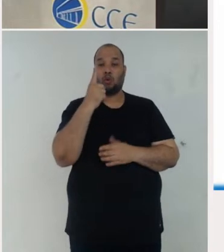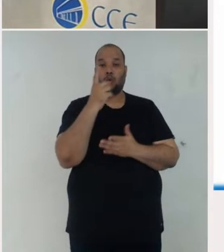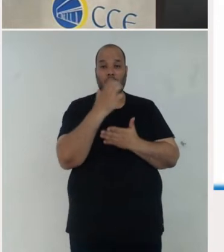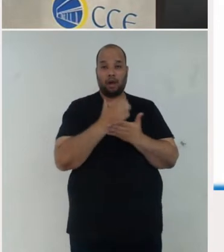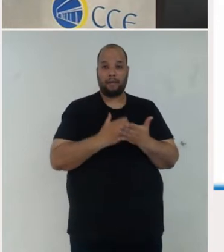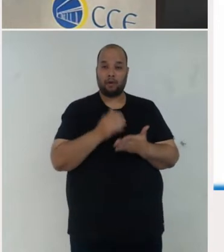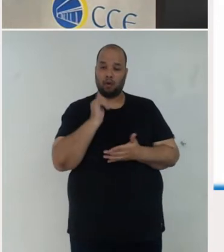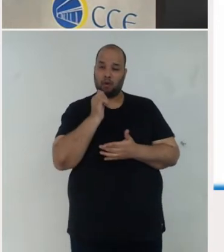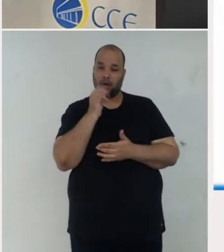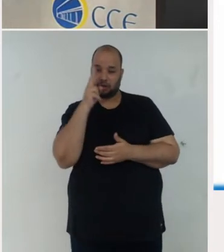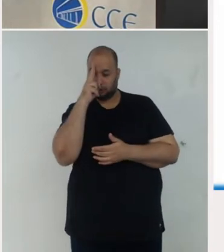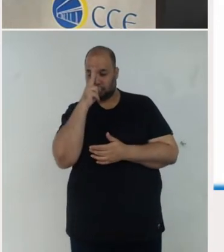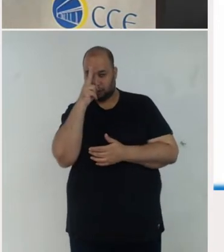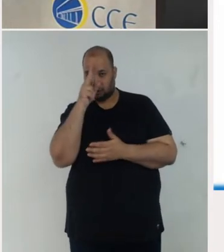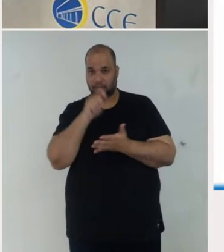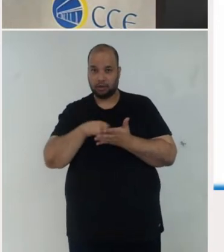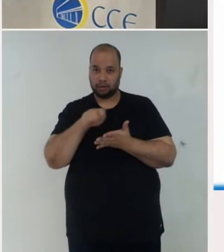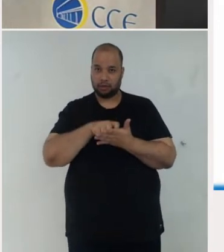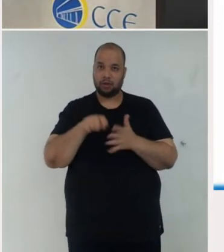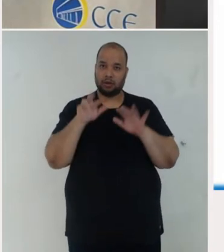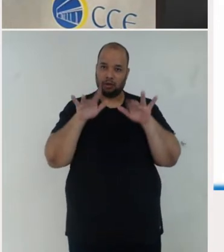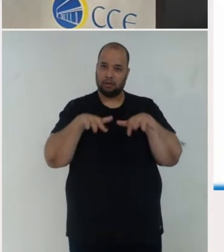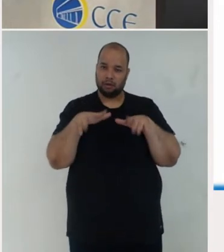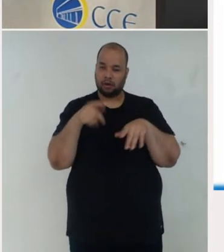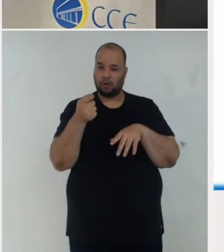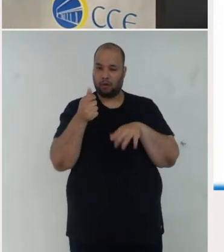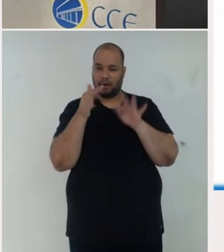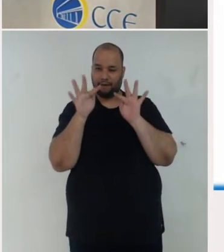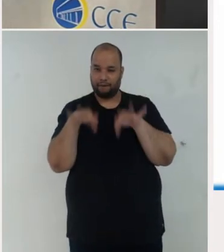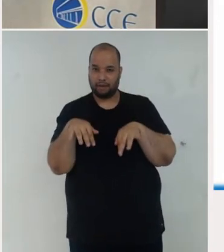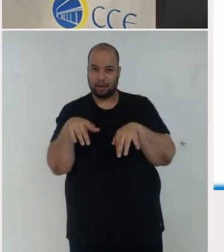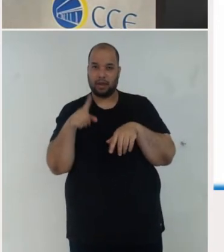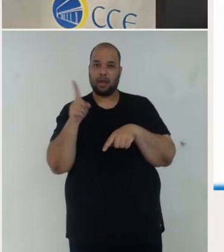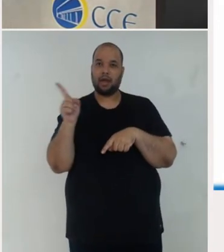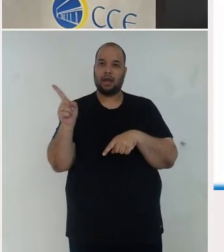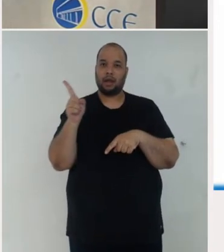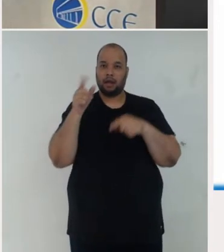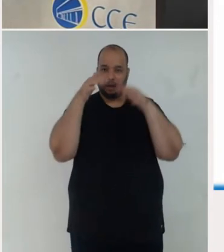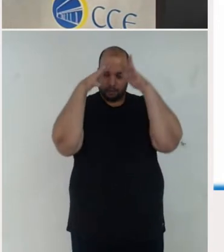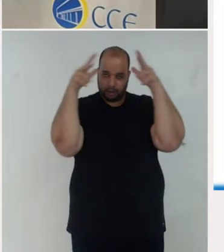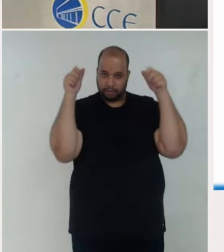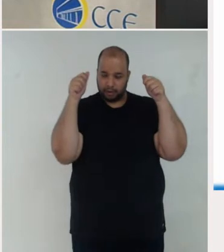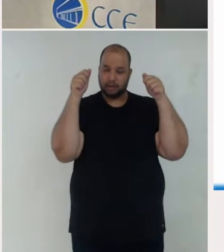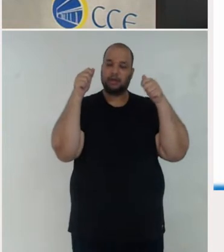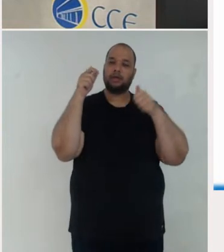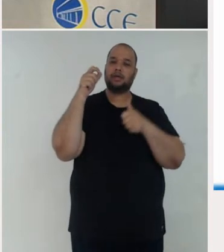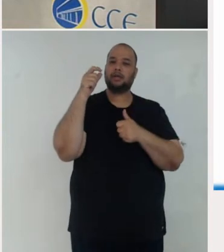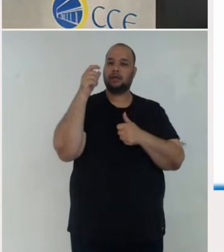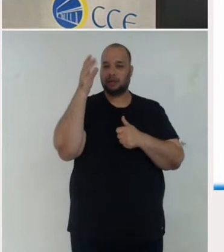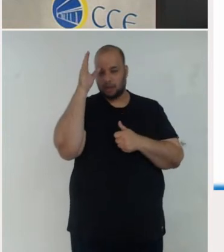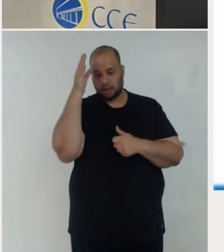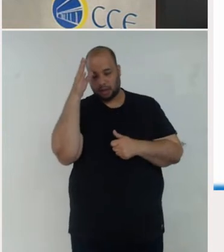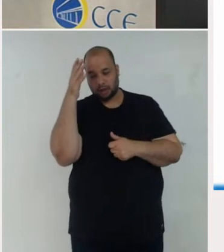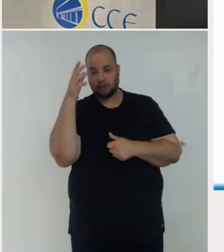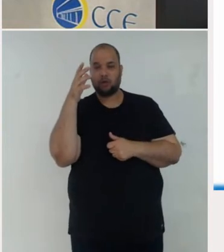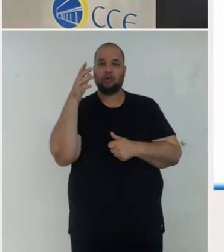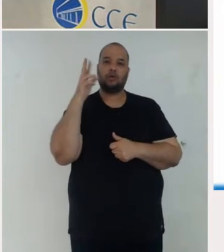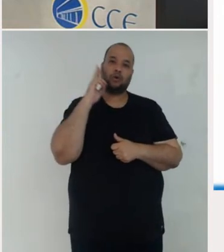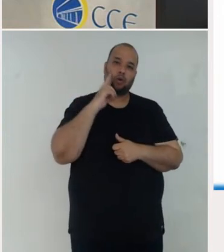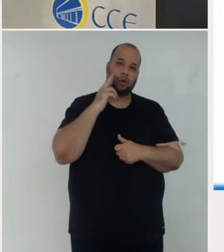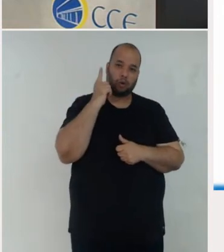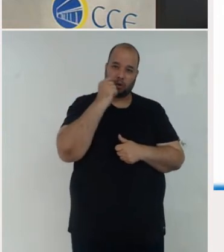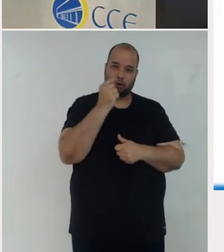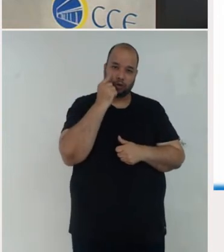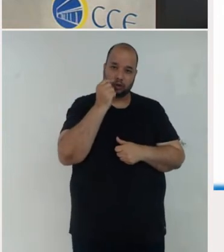essa história, que está sendo escrito no finalzinho por mim, pela Mariane e pela Ronice, a gente vai traduzir